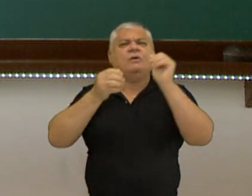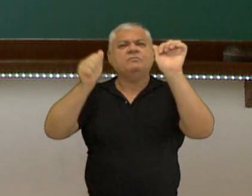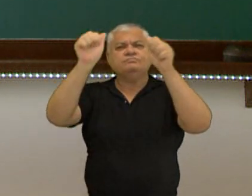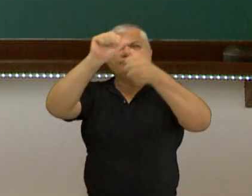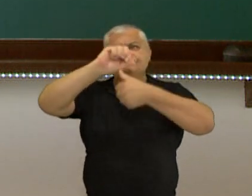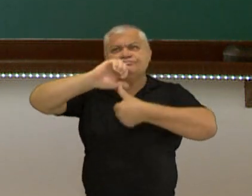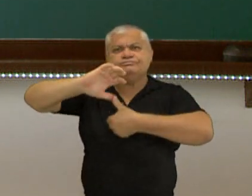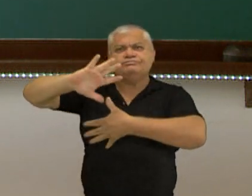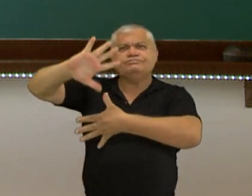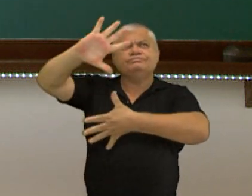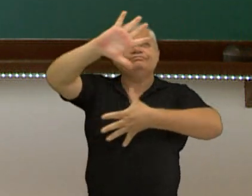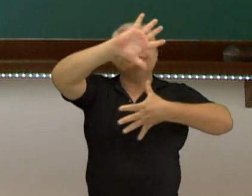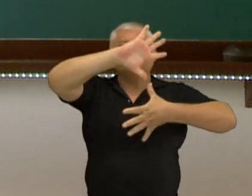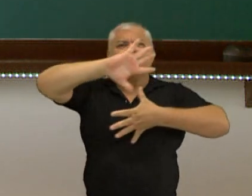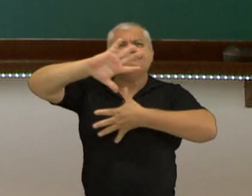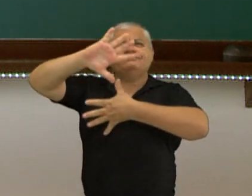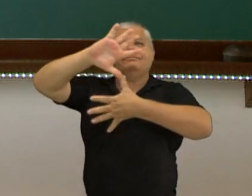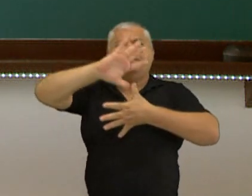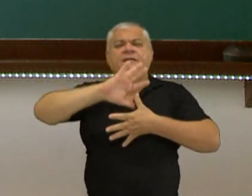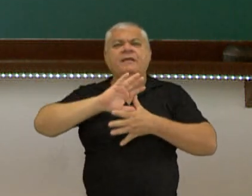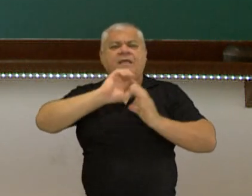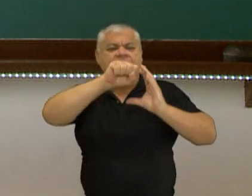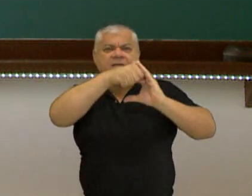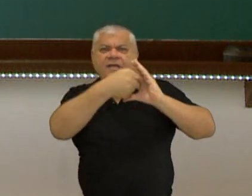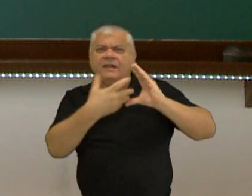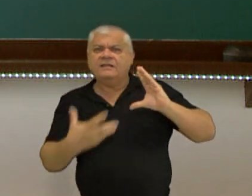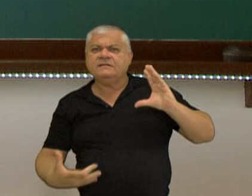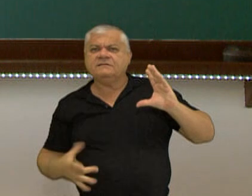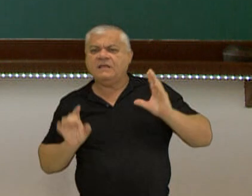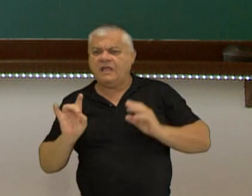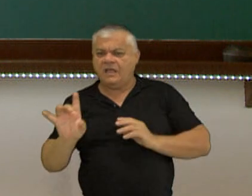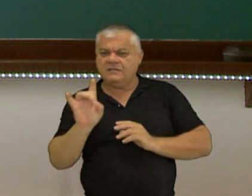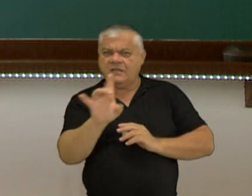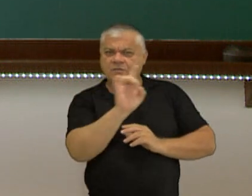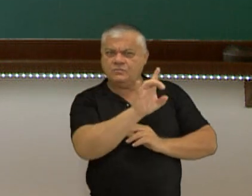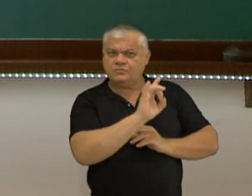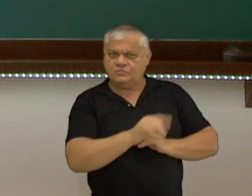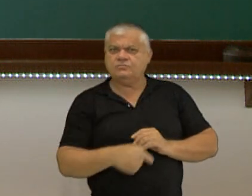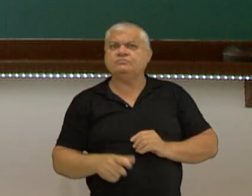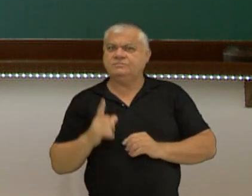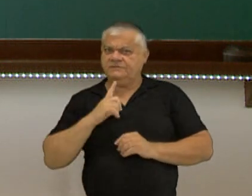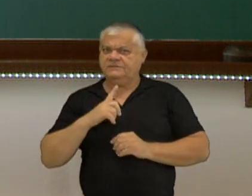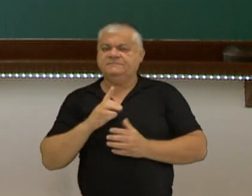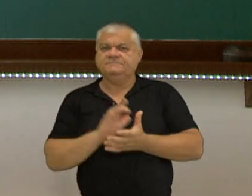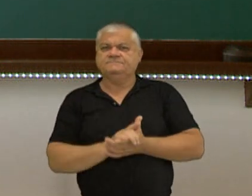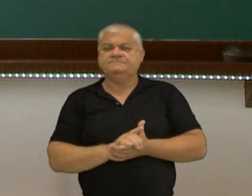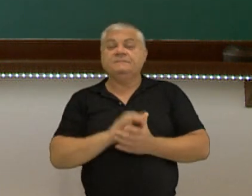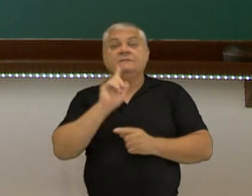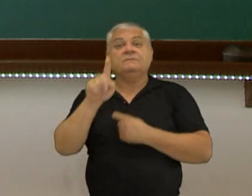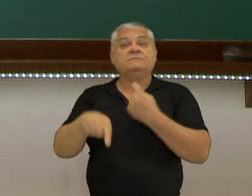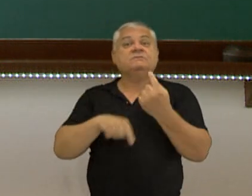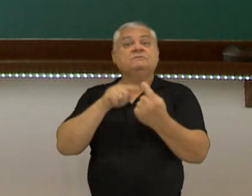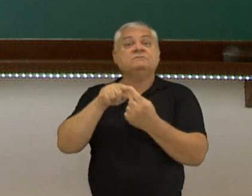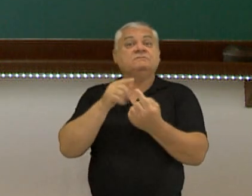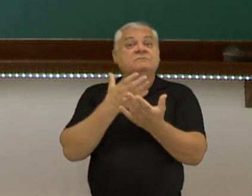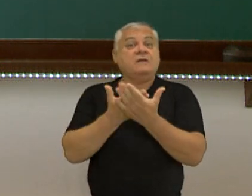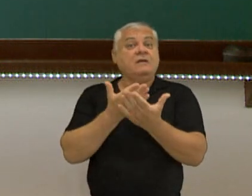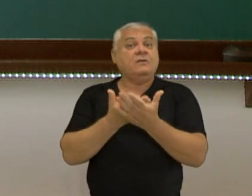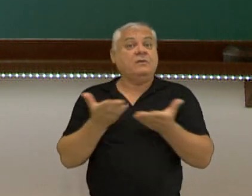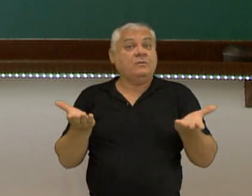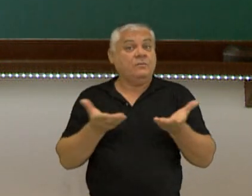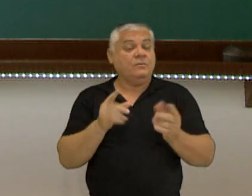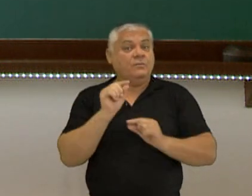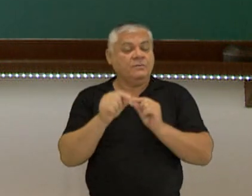as características principais de cada um dos continentes que a gente tem na Terra. Então, o objetivo da nossa aula de hoje